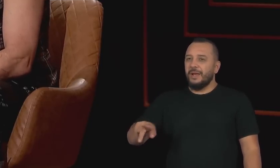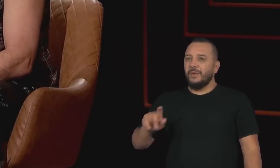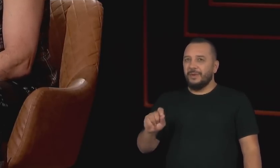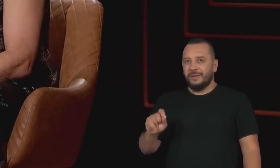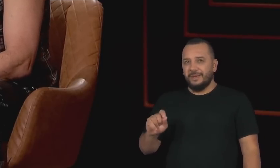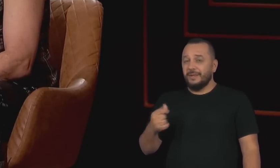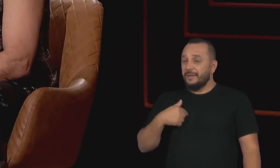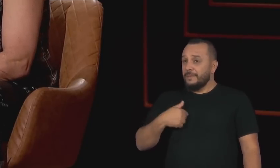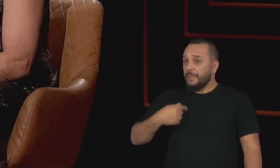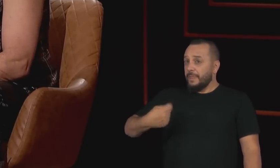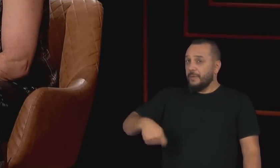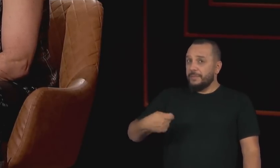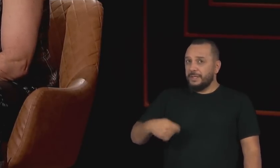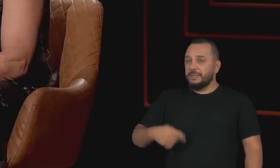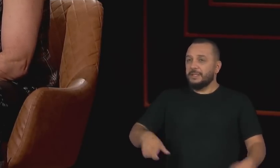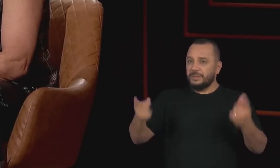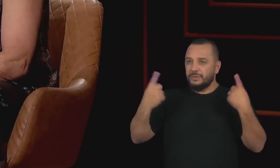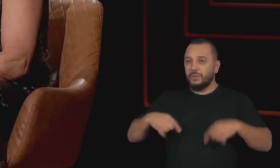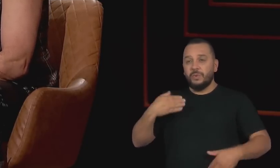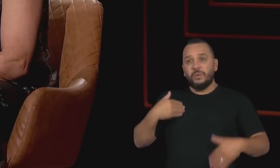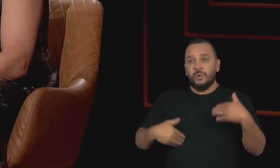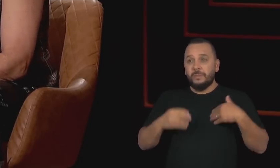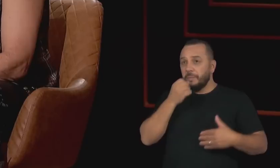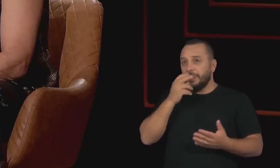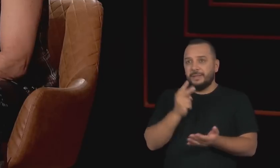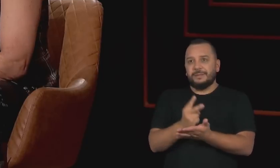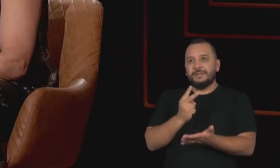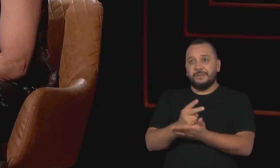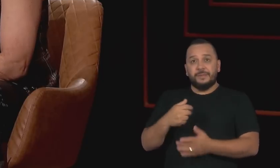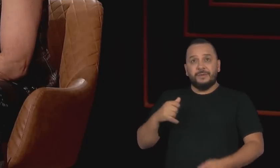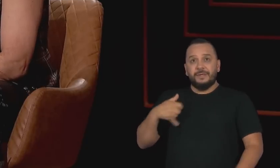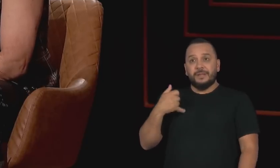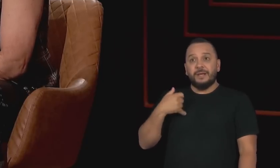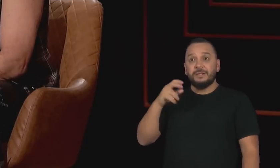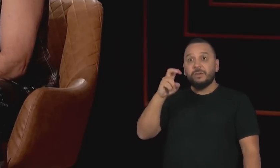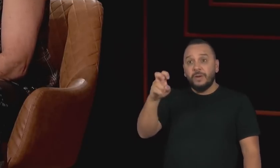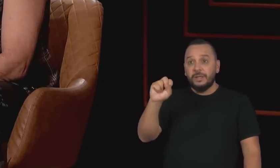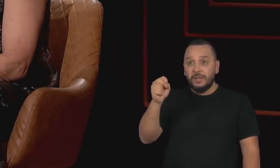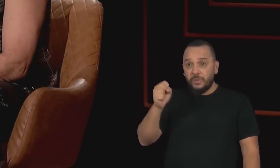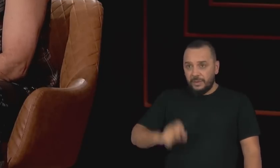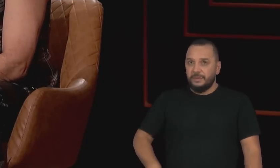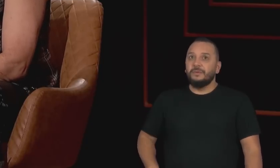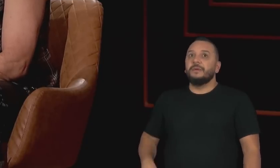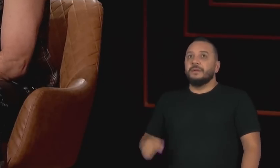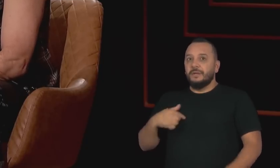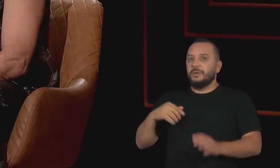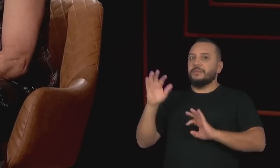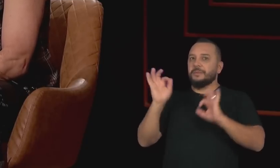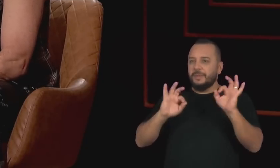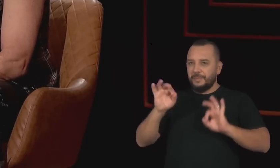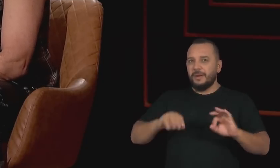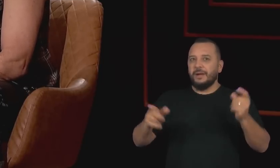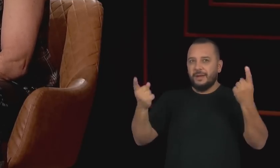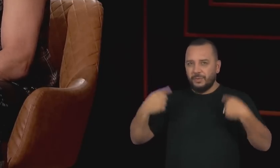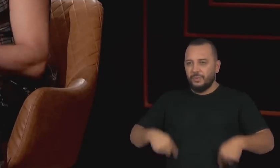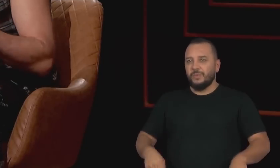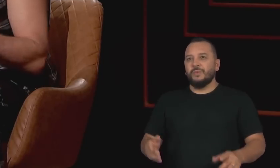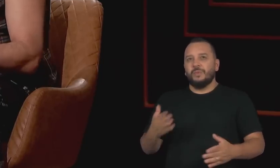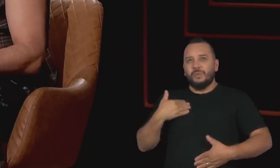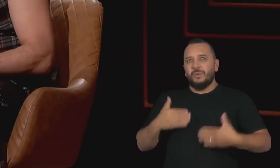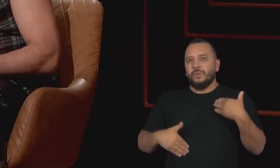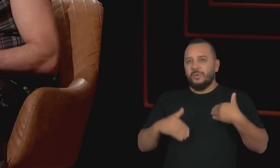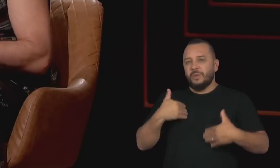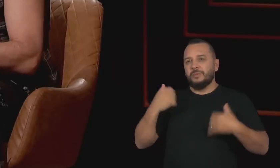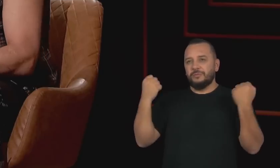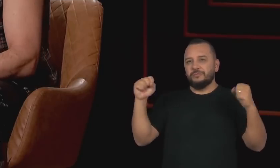eu preciso estar muito bem fisicamente sempre. Né? Eu estou com 58, então eu me preparo, assim, para estar